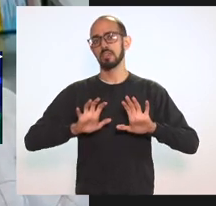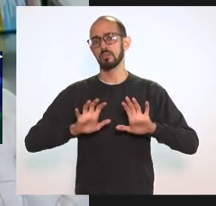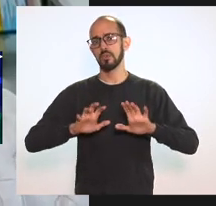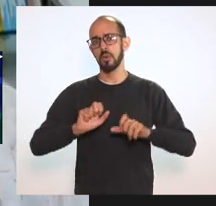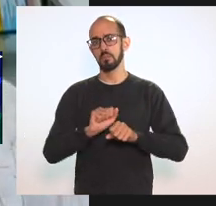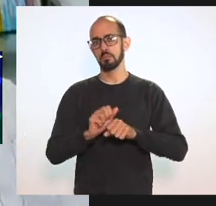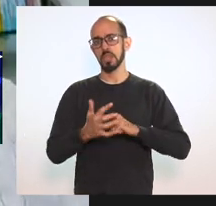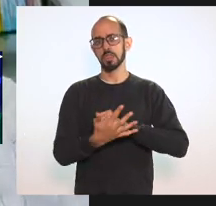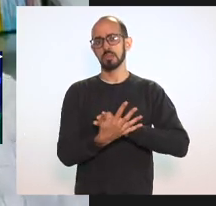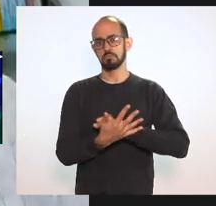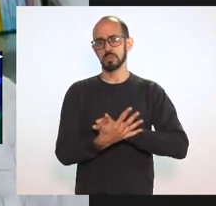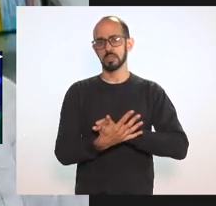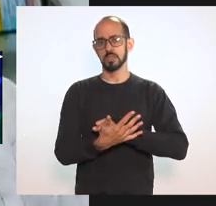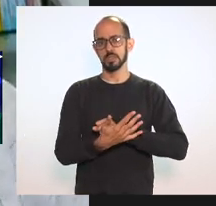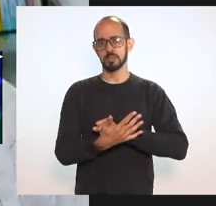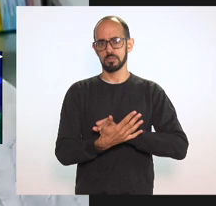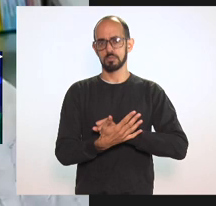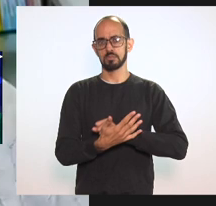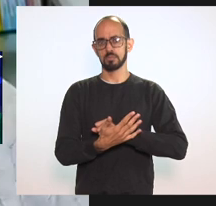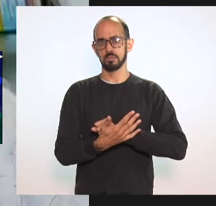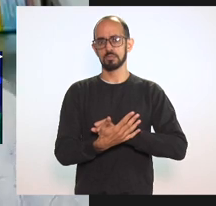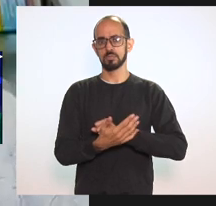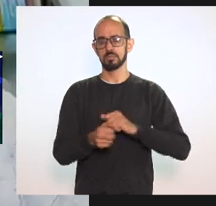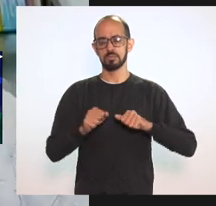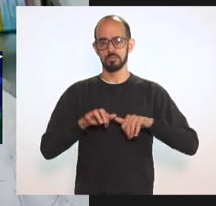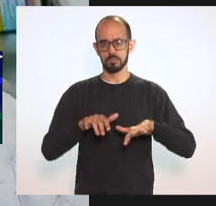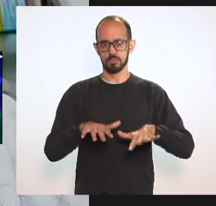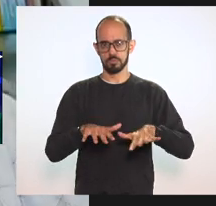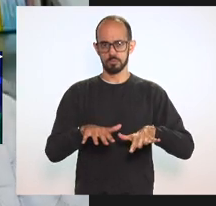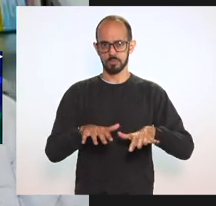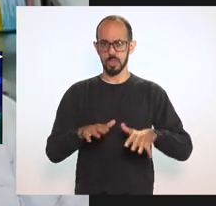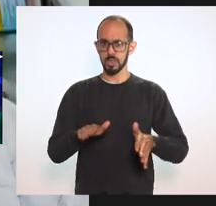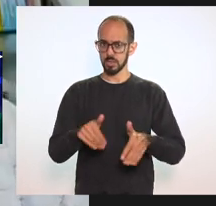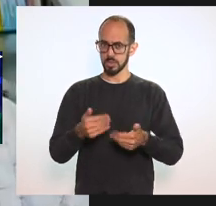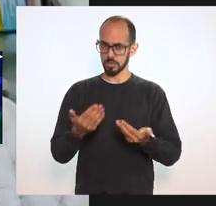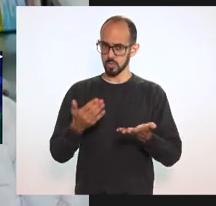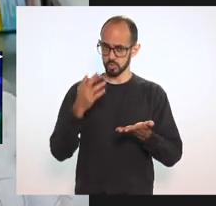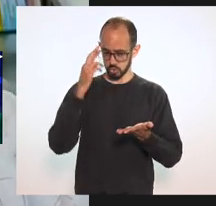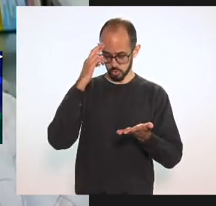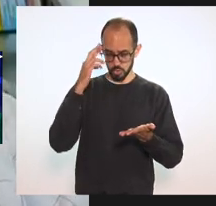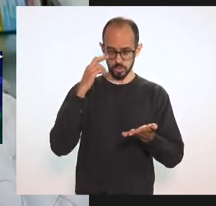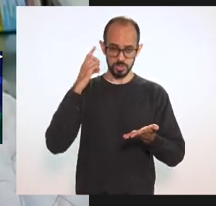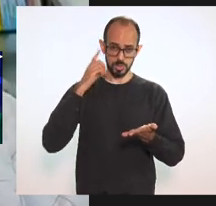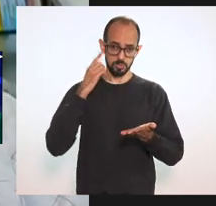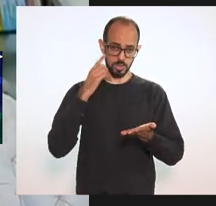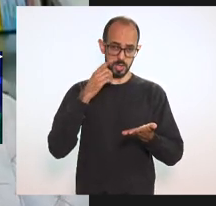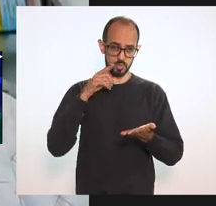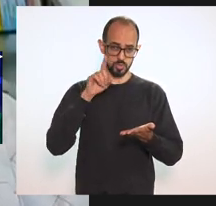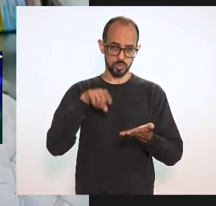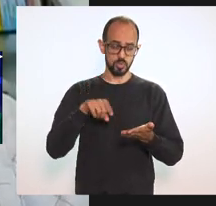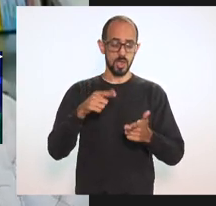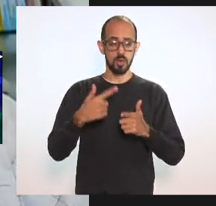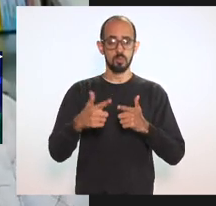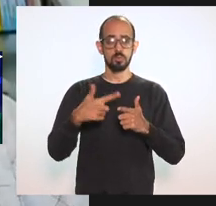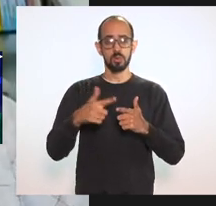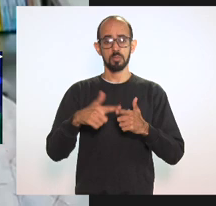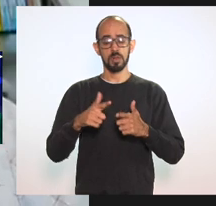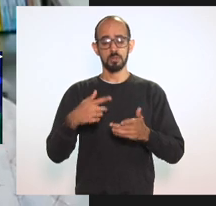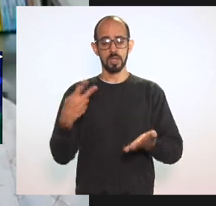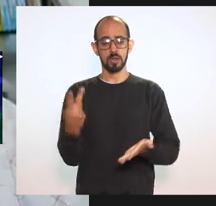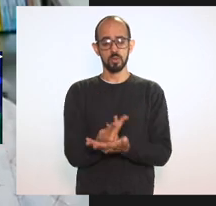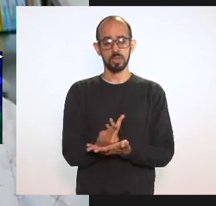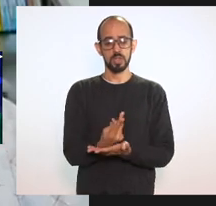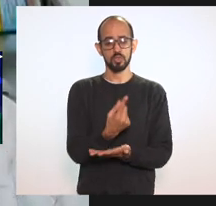2019 senhor presidente senhoras e senhores deputados acho que a gente tem que respirar Esse é um problema que afeta todos